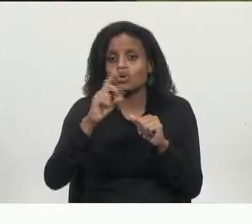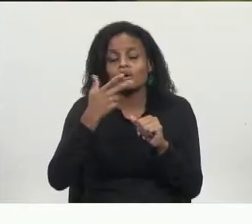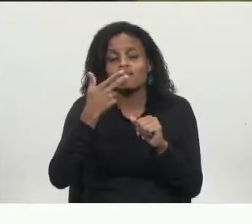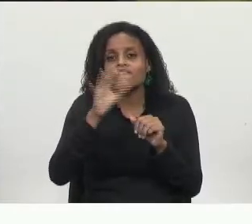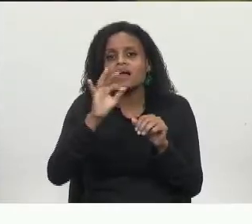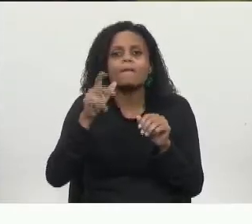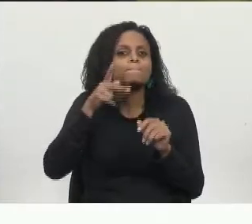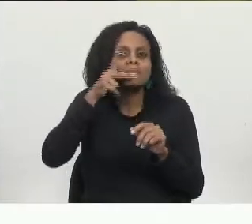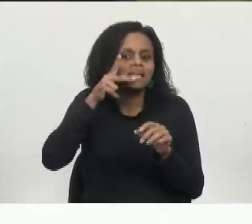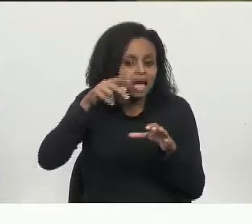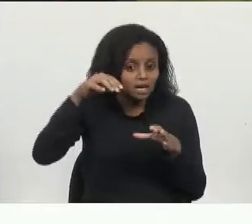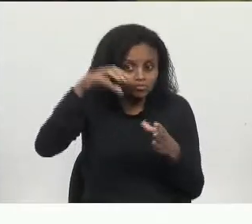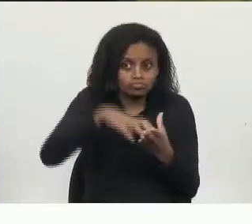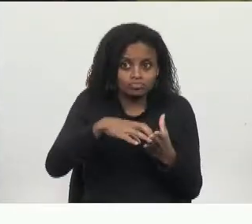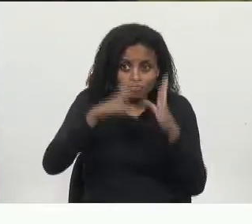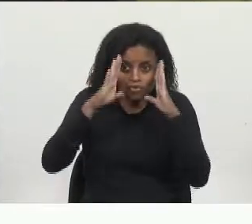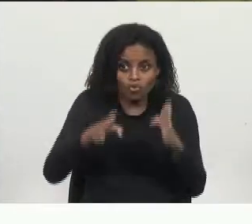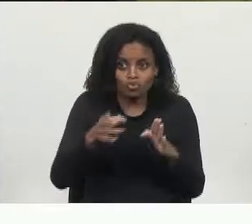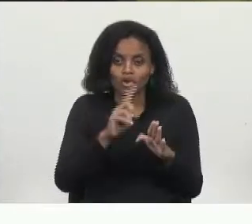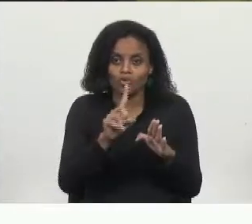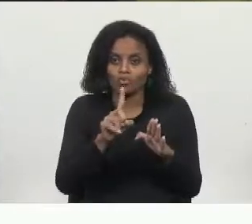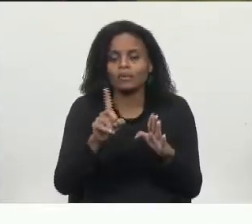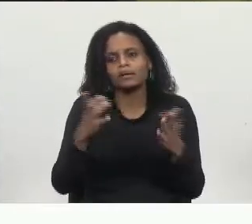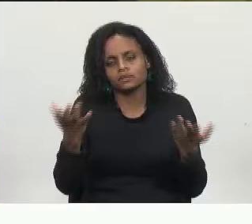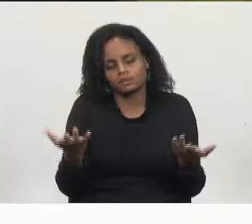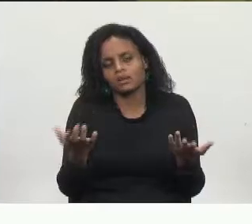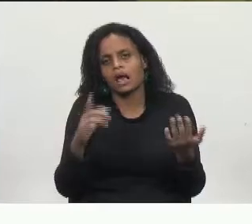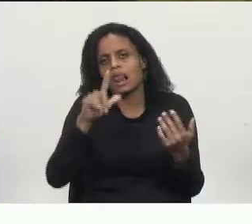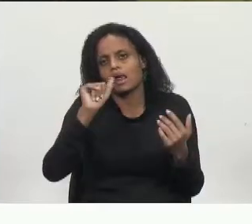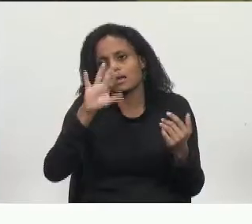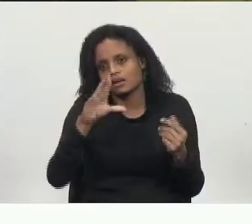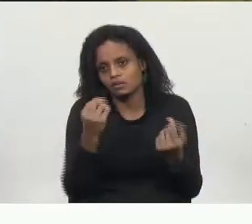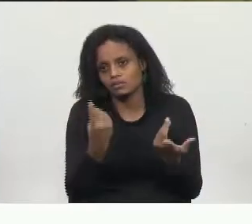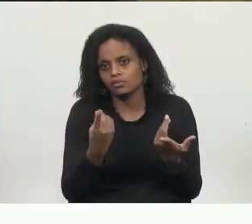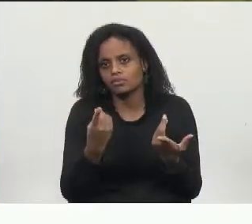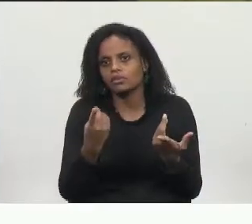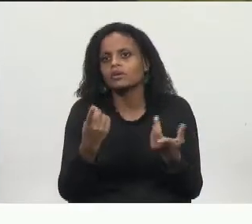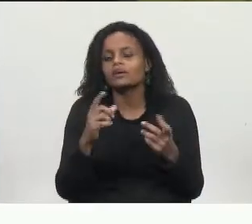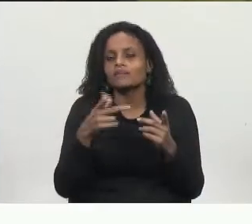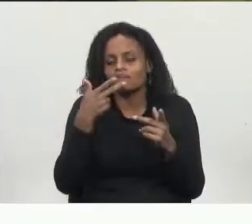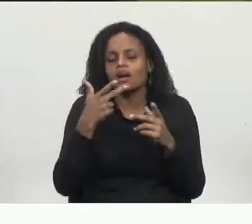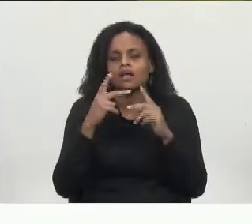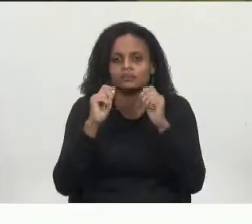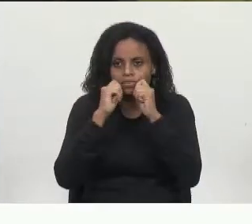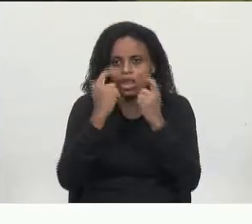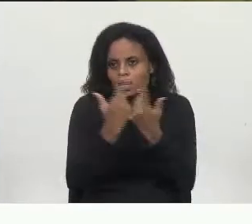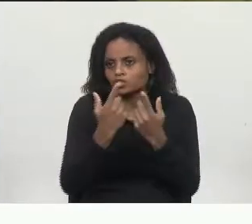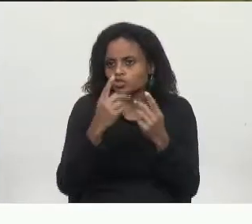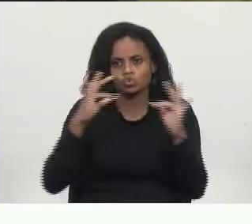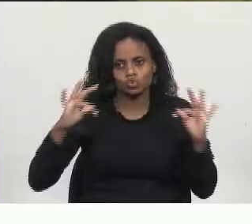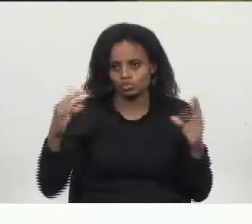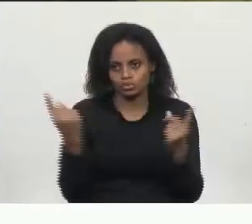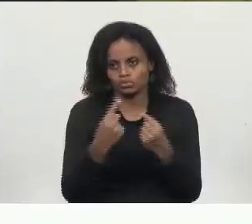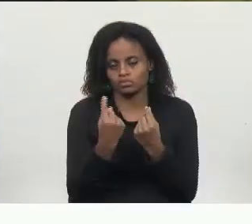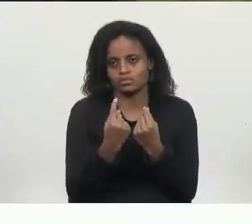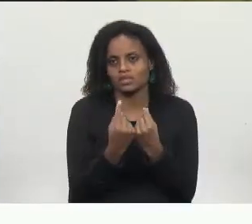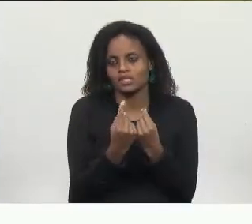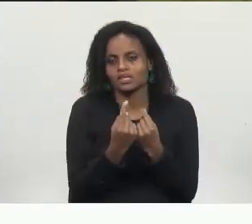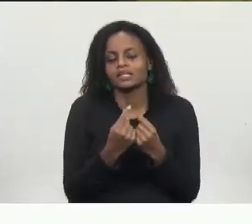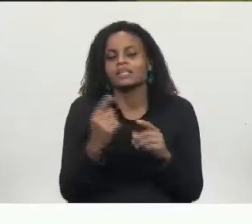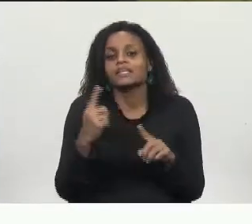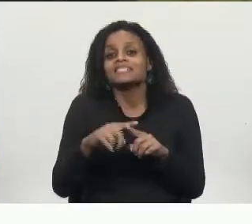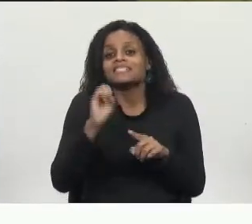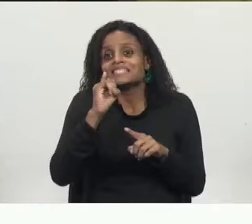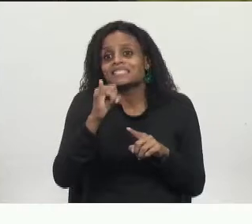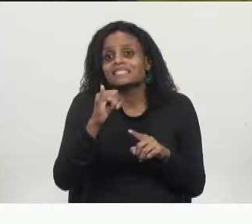da Assembleia e suas áreas adjacentes, que, logicamente, quando ele fala da Assembleia, inclui o plenário. Constituindo infração